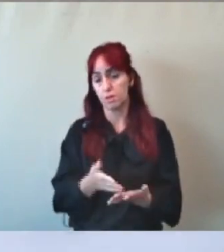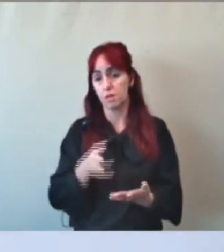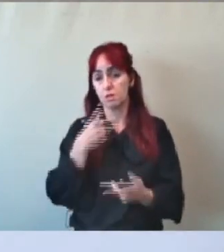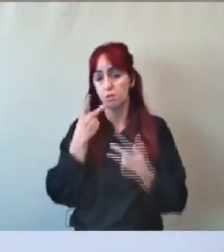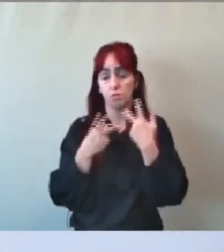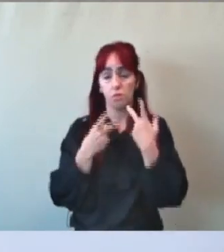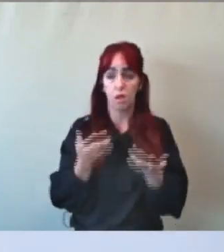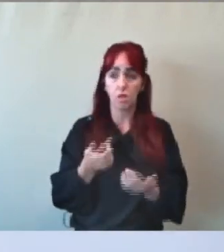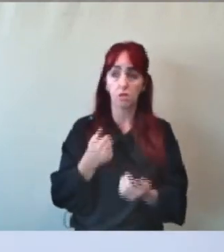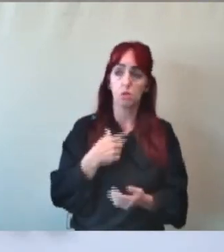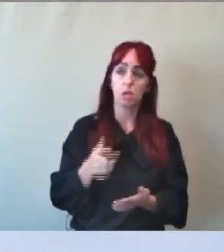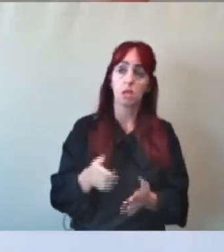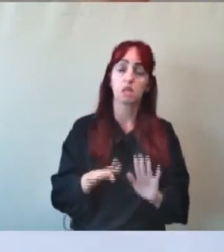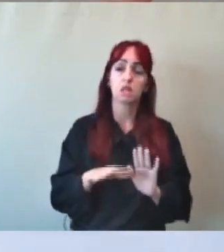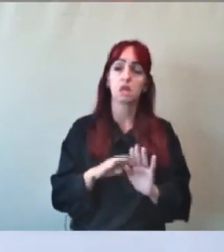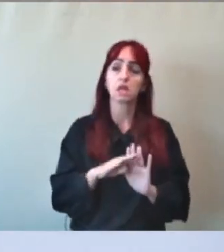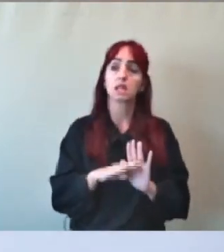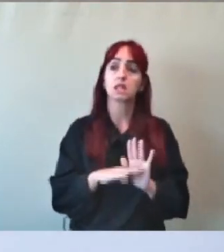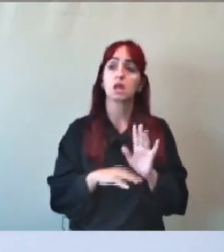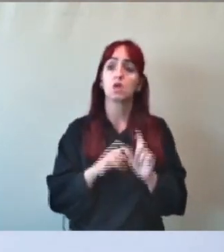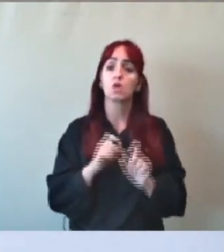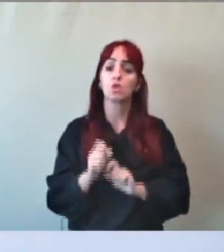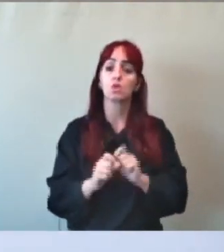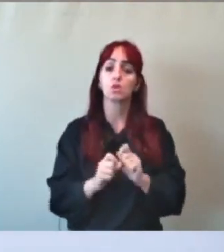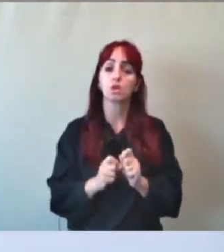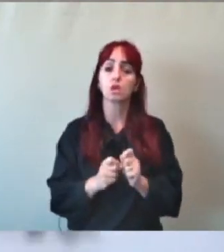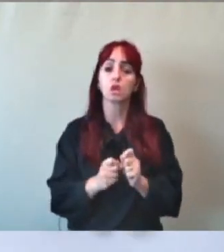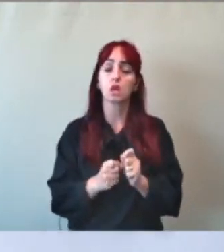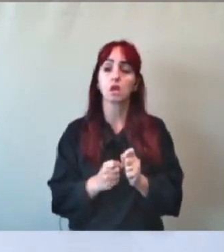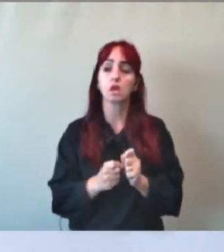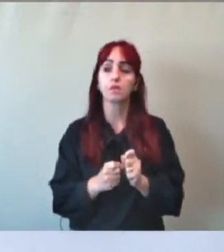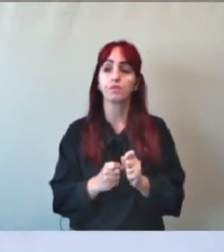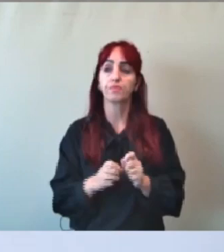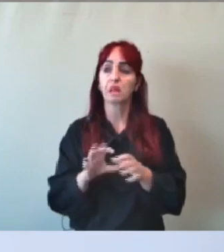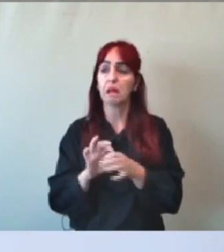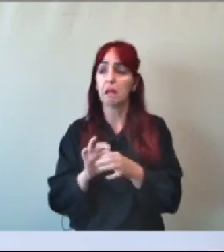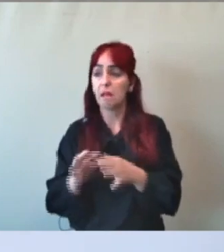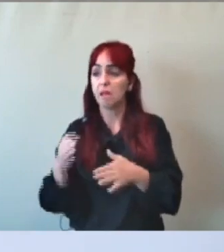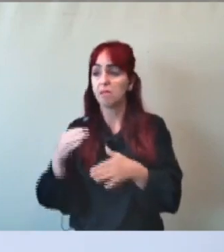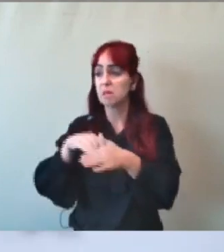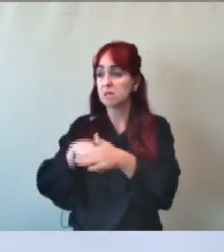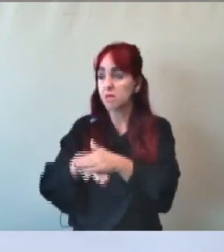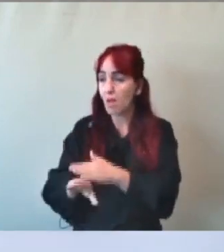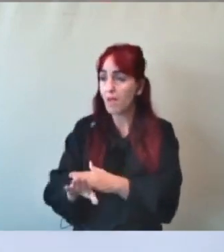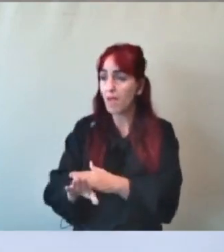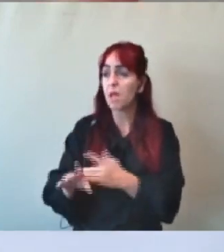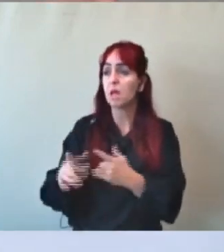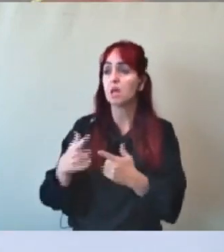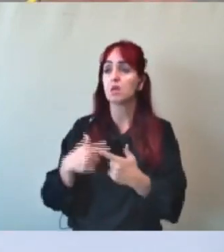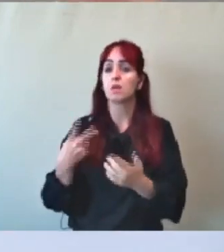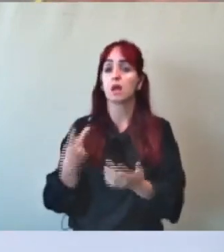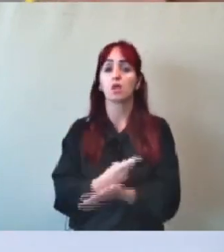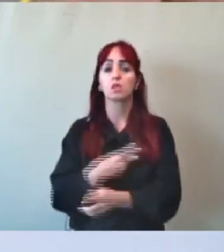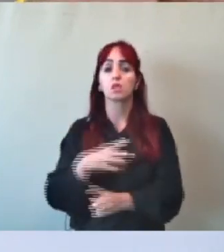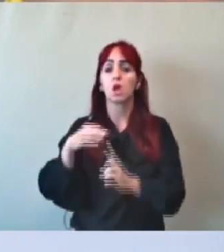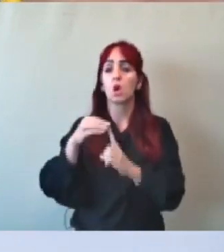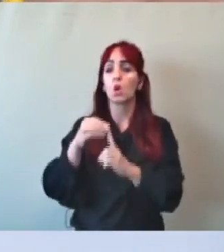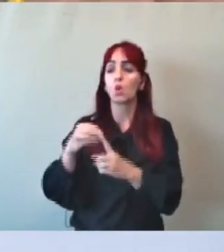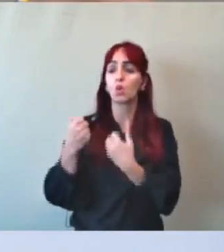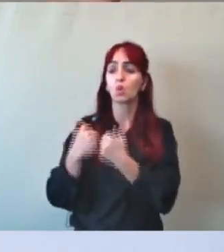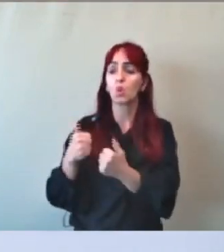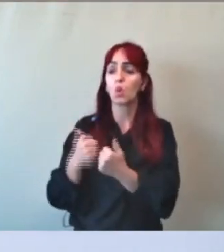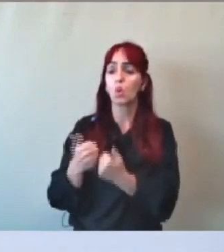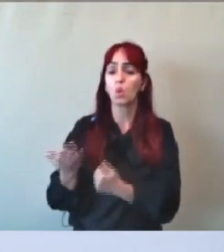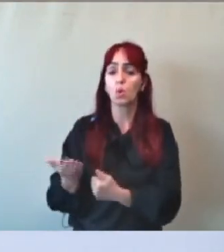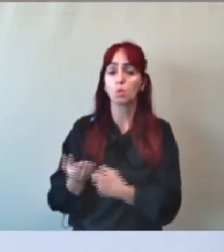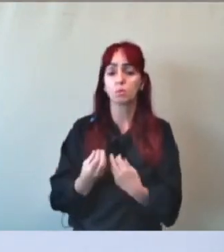do fechar estacionamento para fazer via única para ônibus